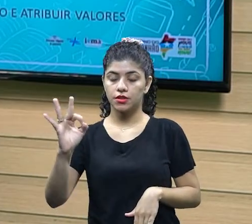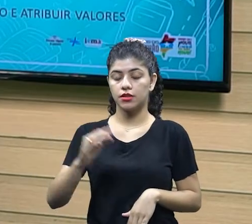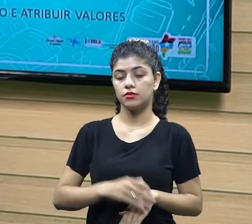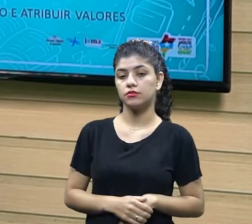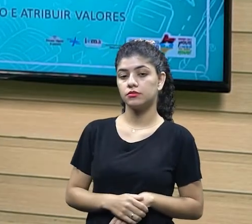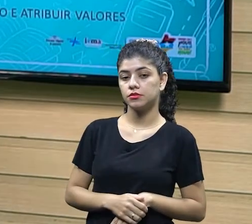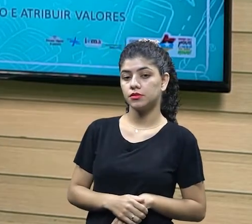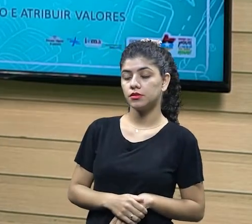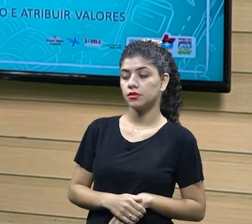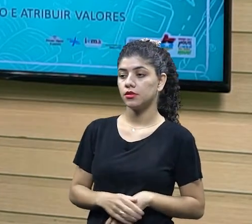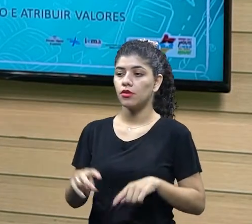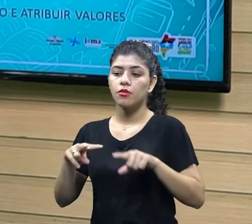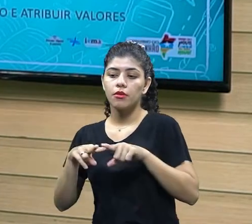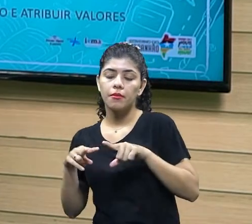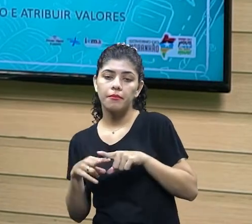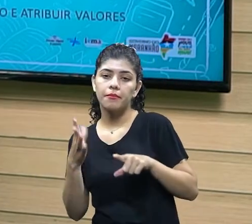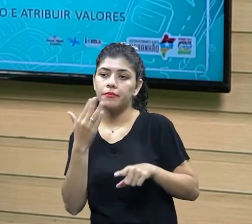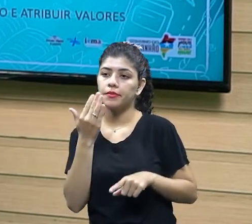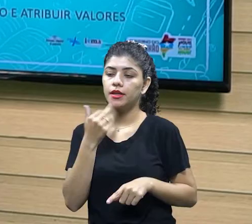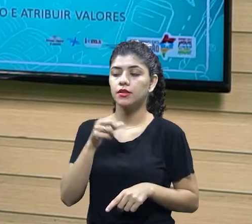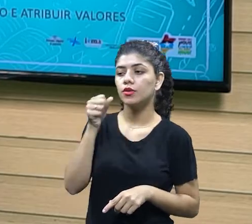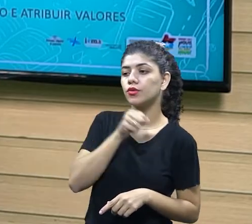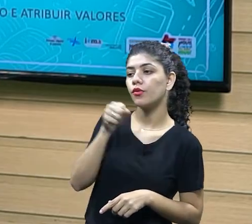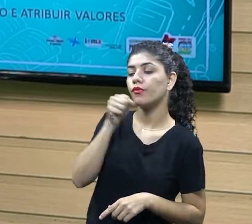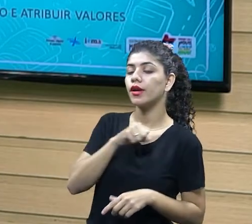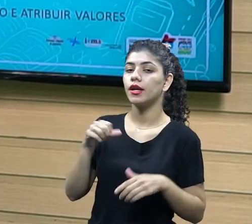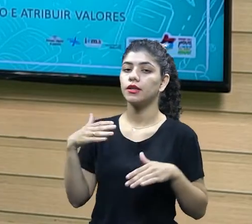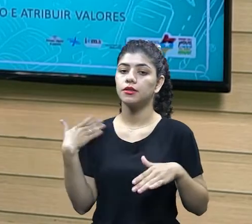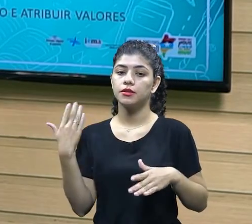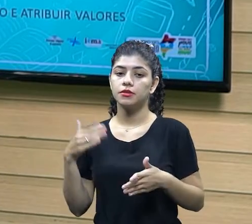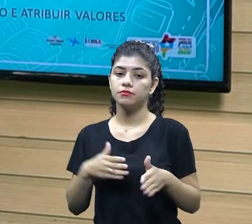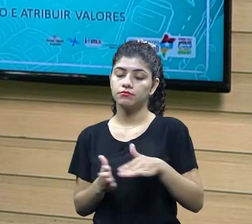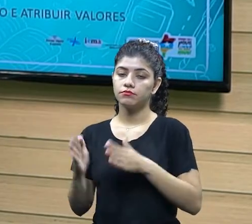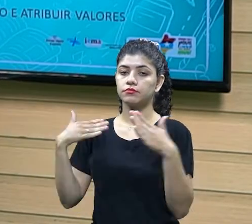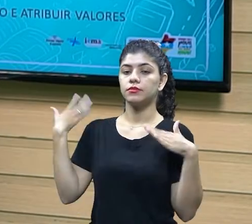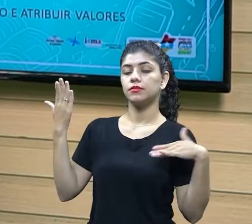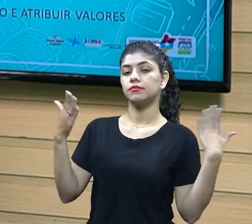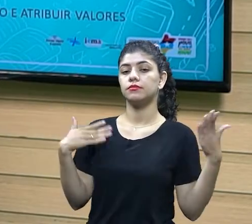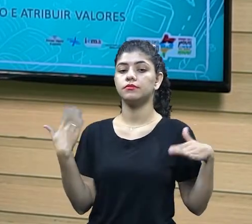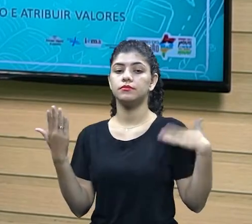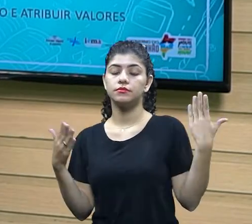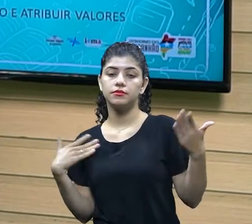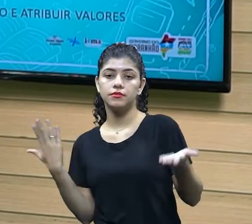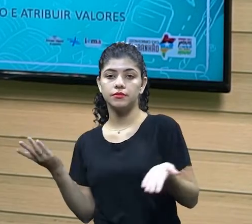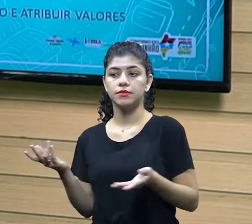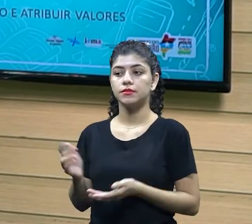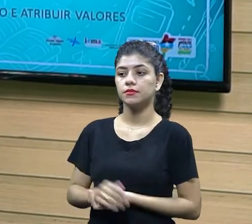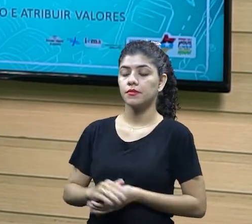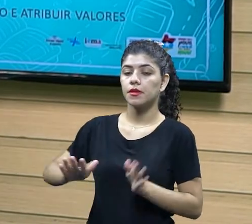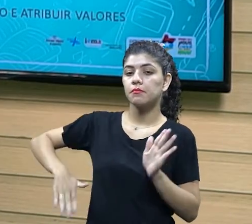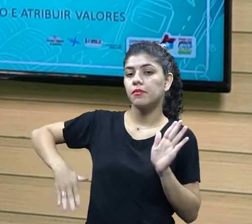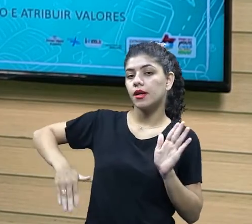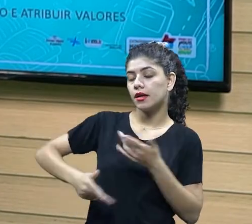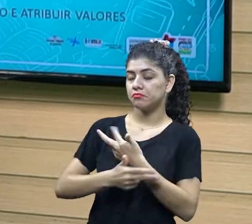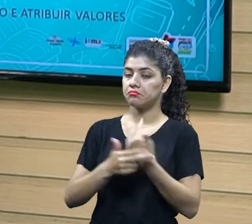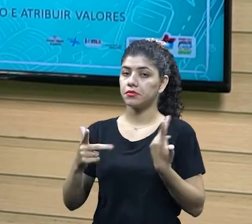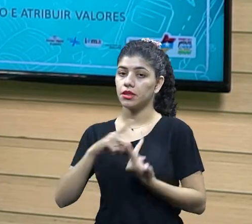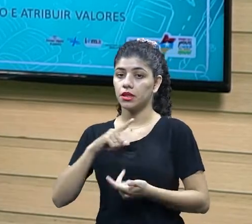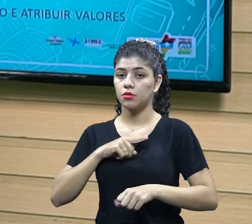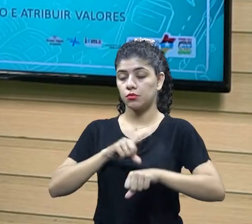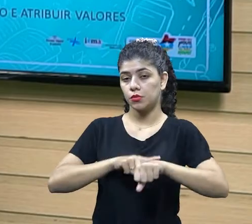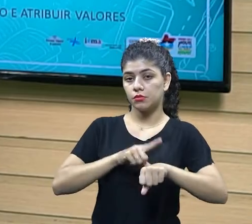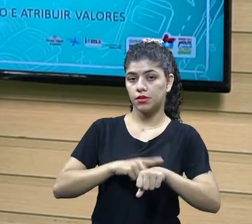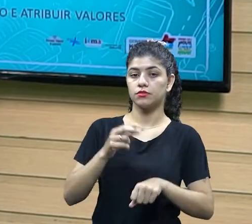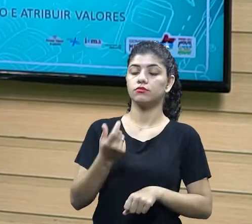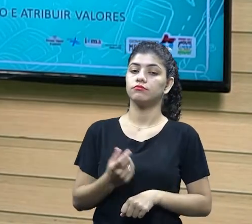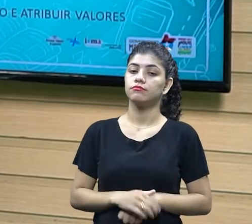com as amigas, para comer uma pizza, para tomar um sorvete, para dar um passeio, para ir à praia ou no shopping. Então ela tira um momentozinho ali